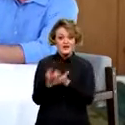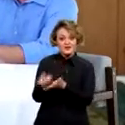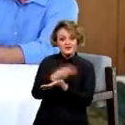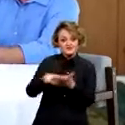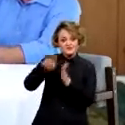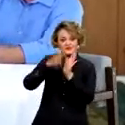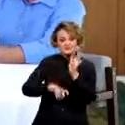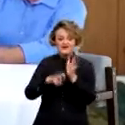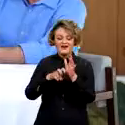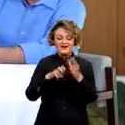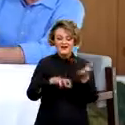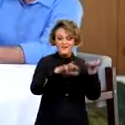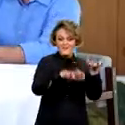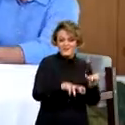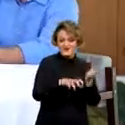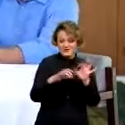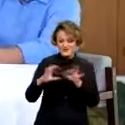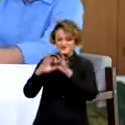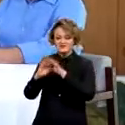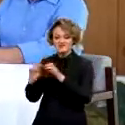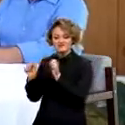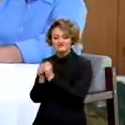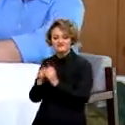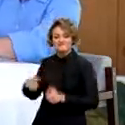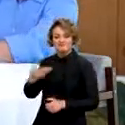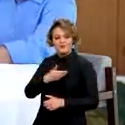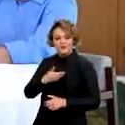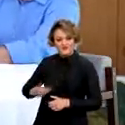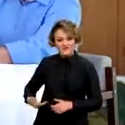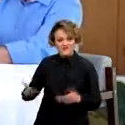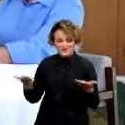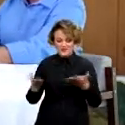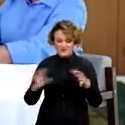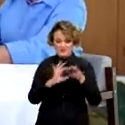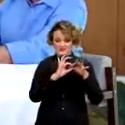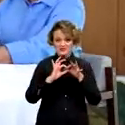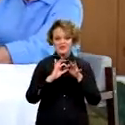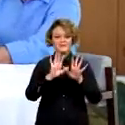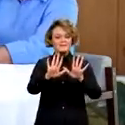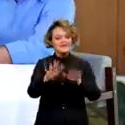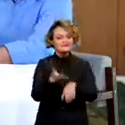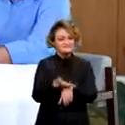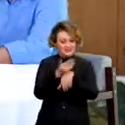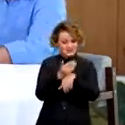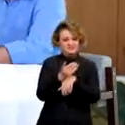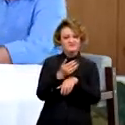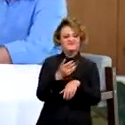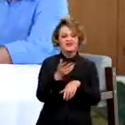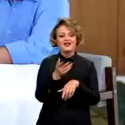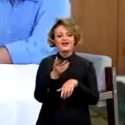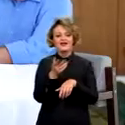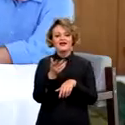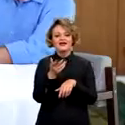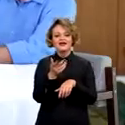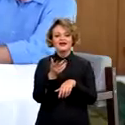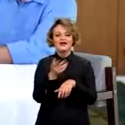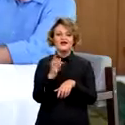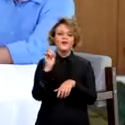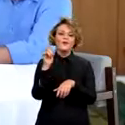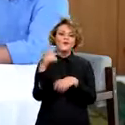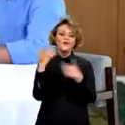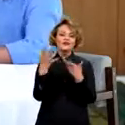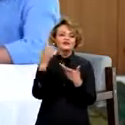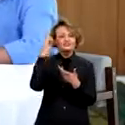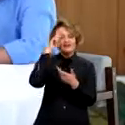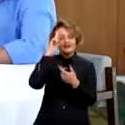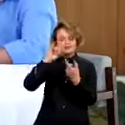união do Congresso, com governos, vários partidos, uma coisa muito diferente. Mas eu queria começar, antes da gente chegar ali, quando a gente pensa